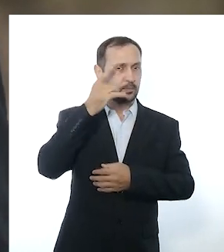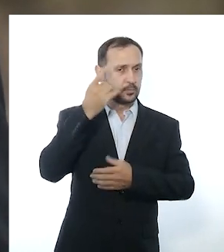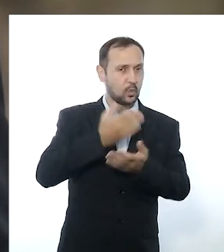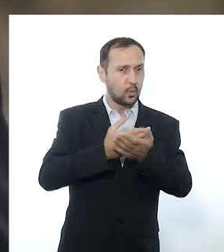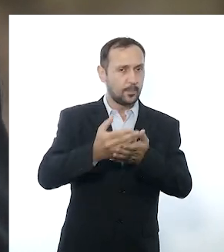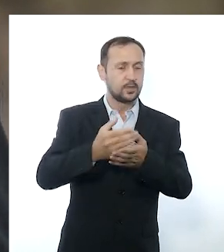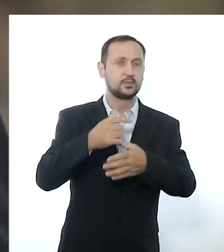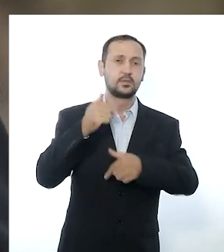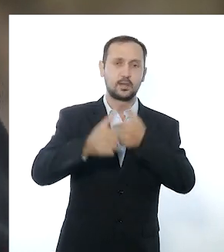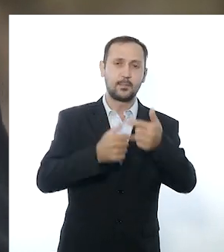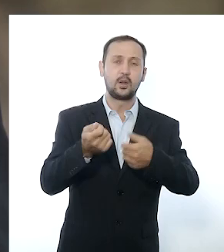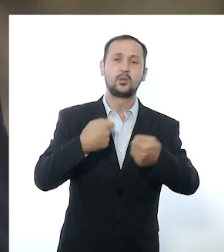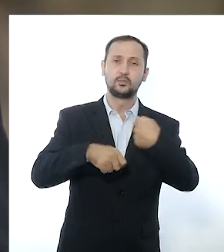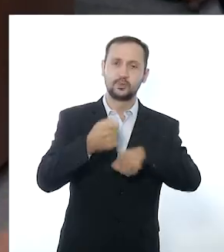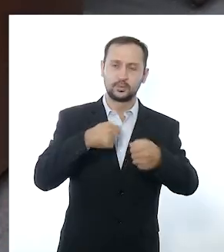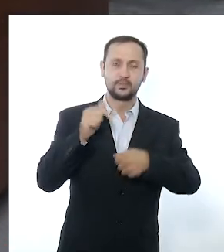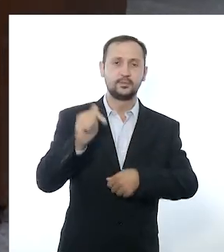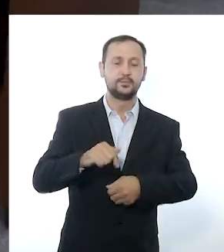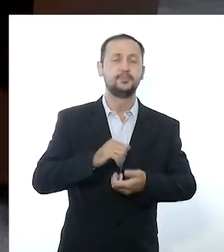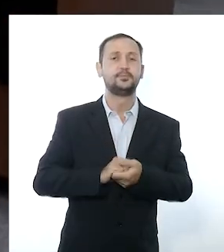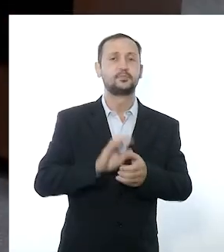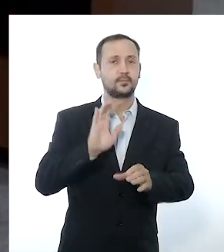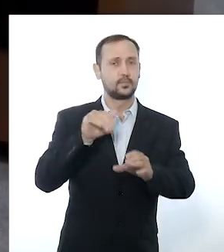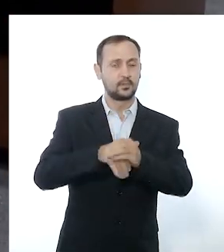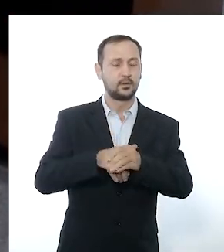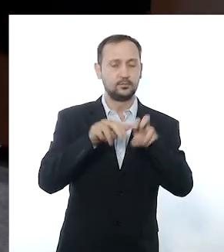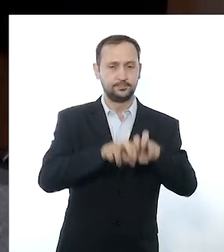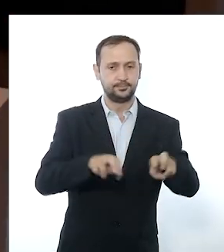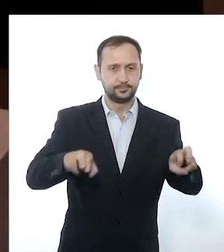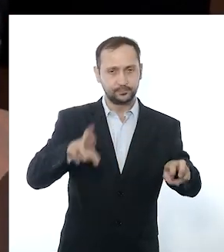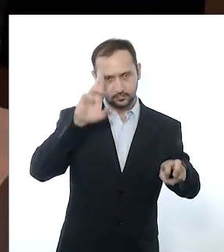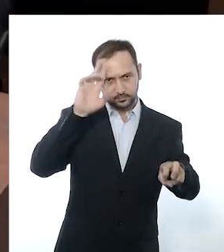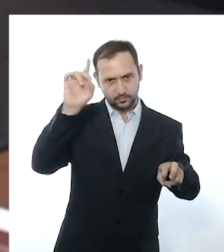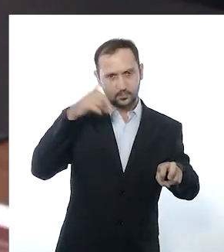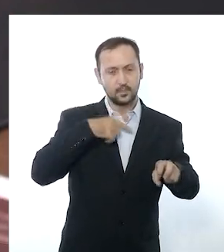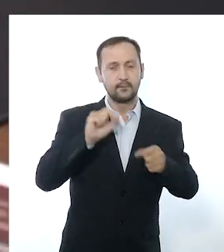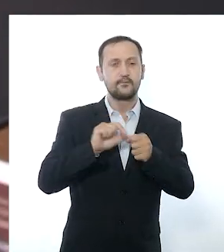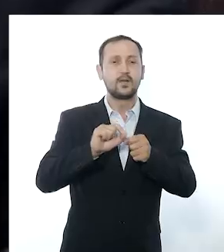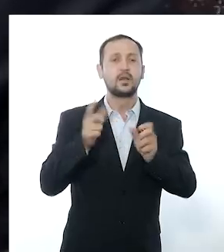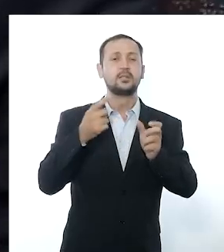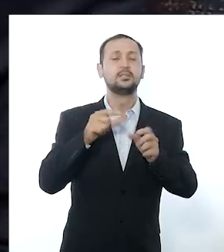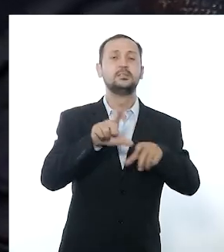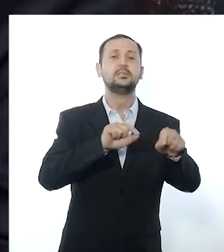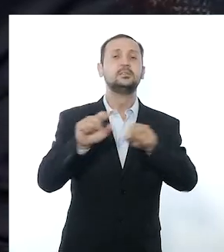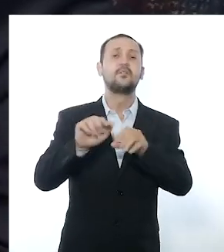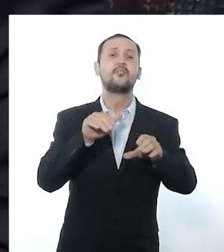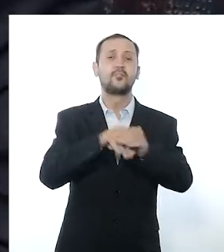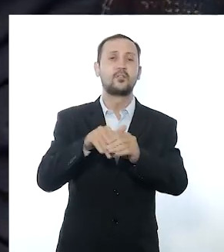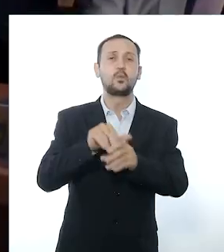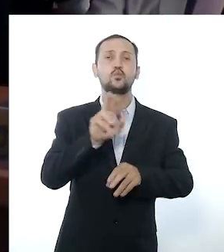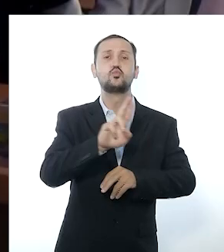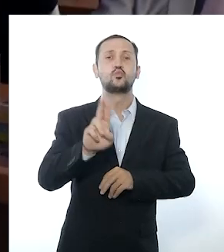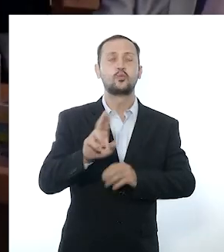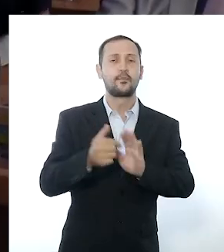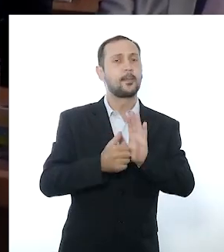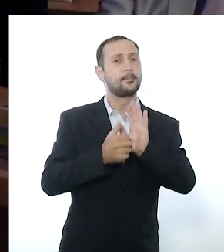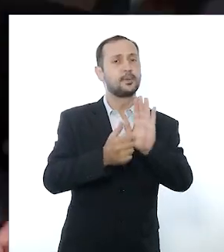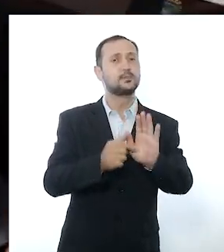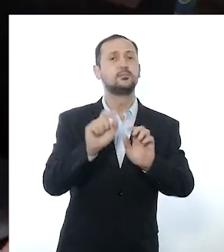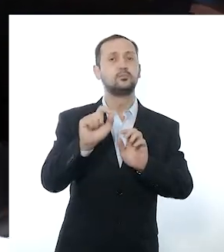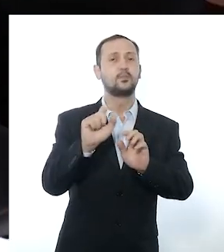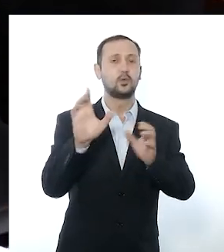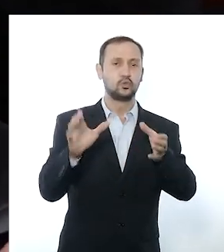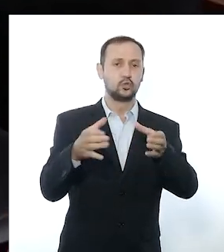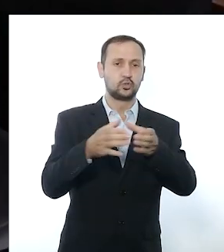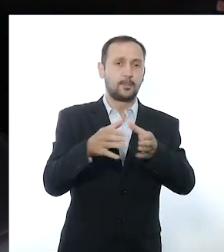funções administrativas na Casa de Leis. A eleição da mesa diretora ocorreu em sessão aberta e por votação nominal. Foi apresentada